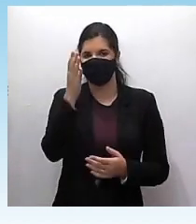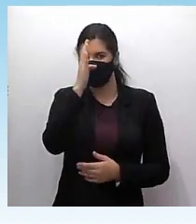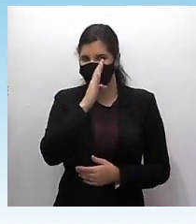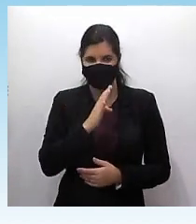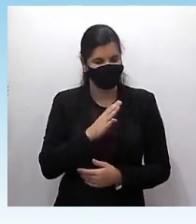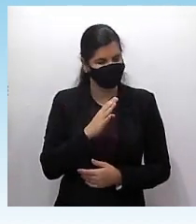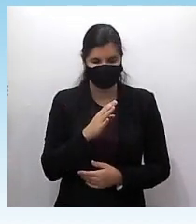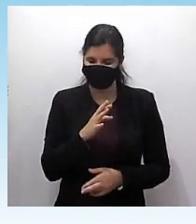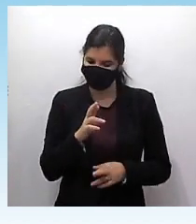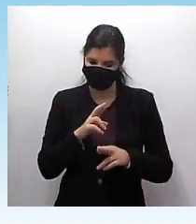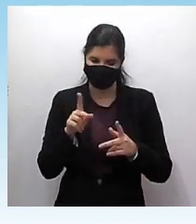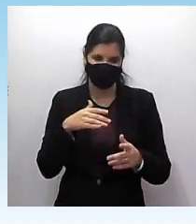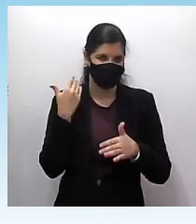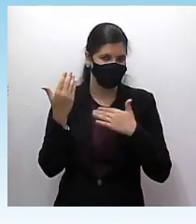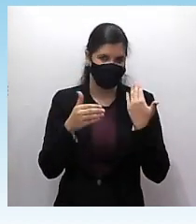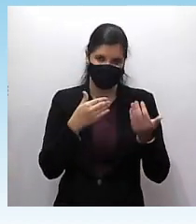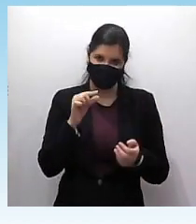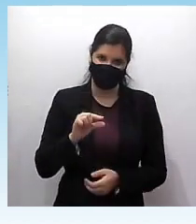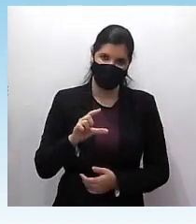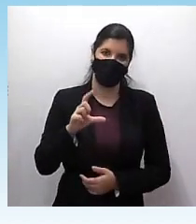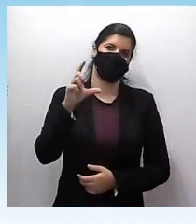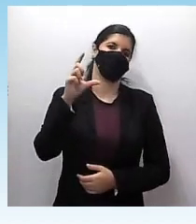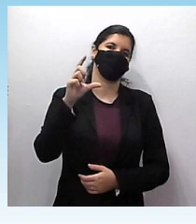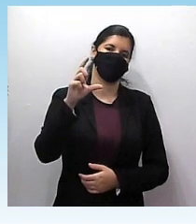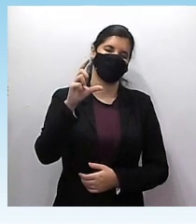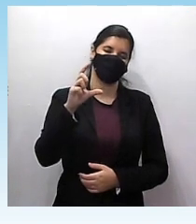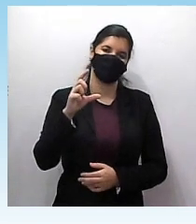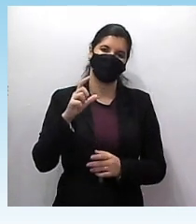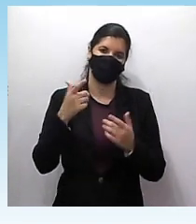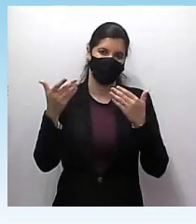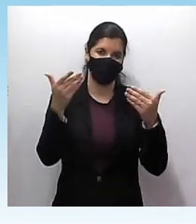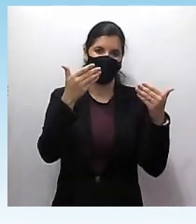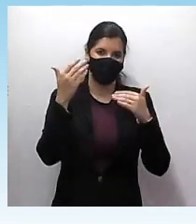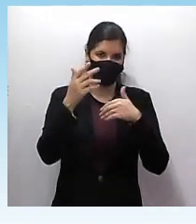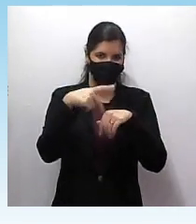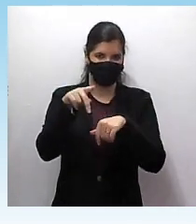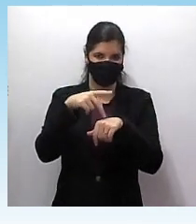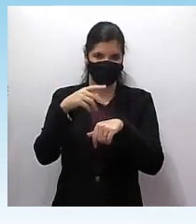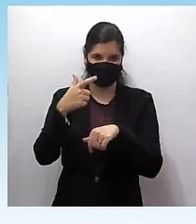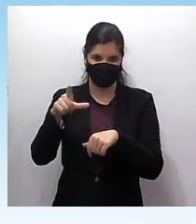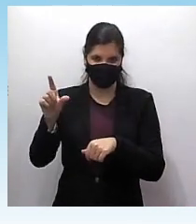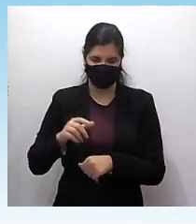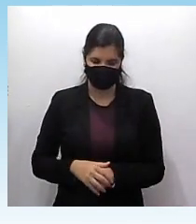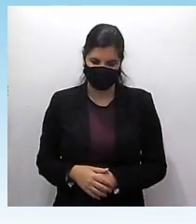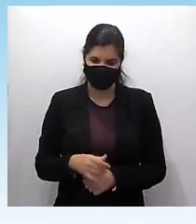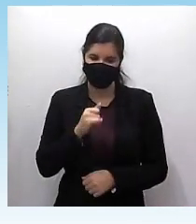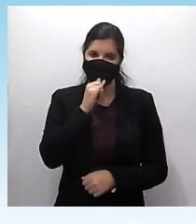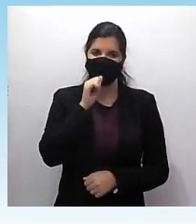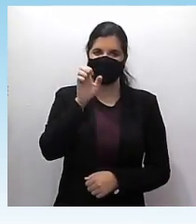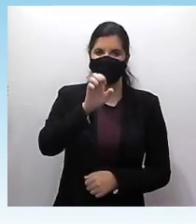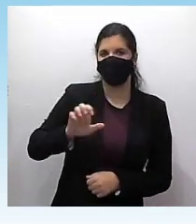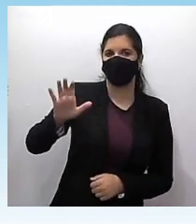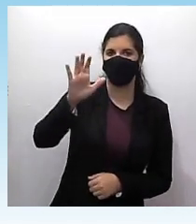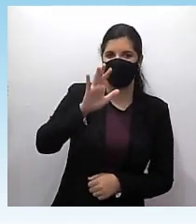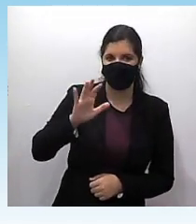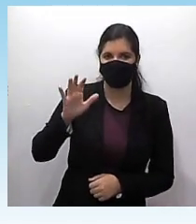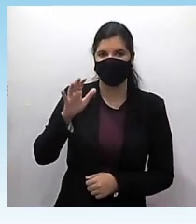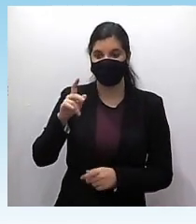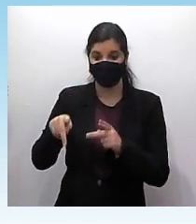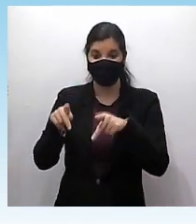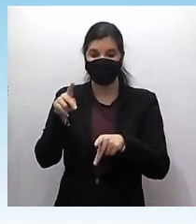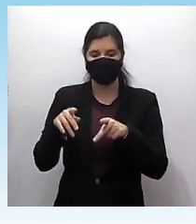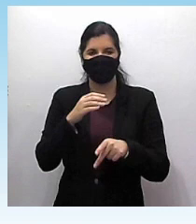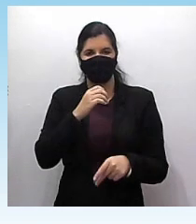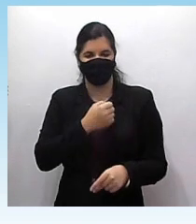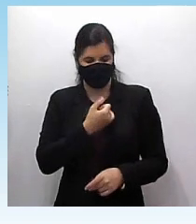Brasil, infelizmente, nossa taxa de mortalidade ainda é alta, né? Comparada a um país desenvolvido. Você vai à Europa, você vê que a população está envelhecendo. Você vai